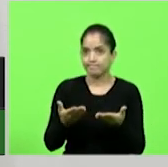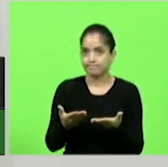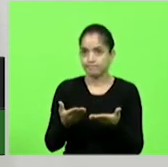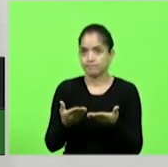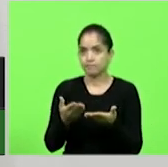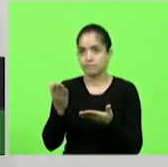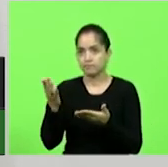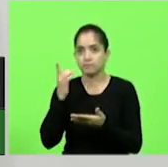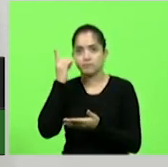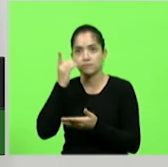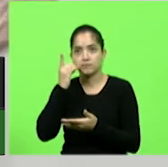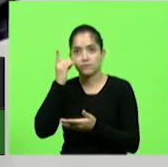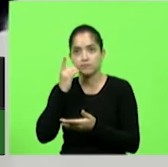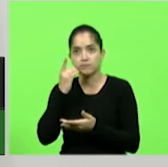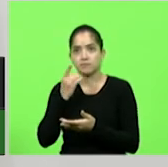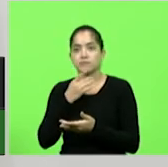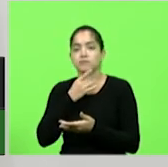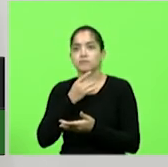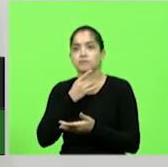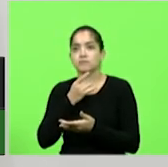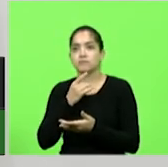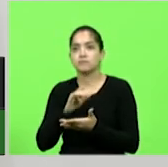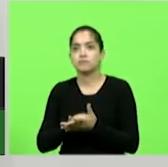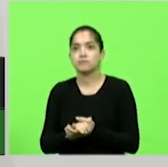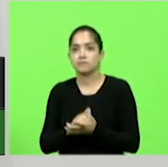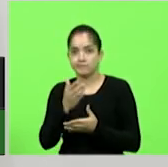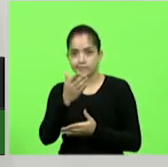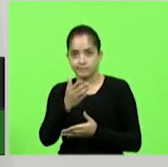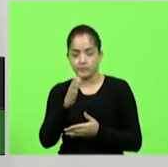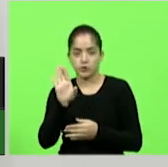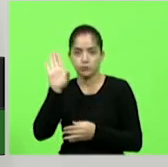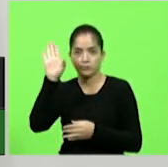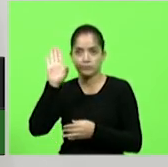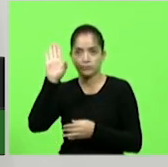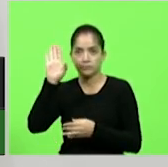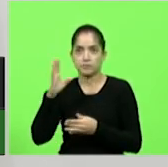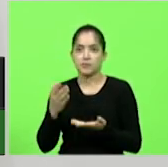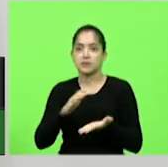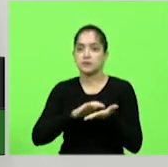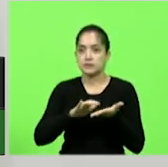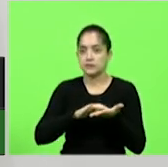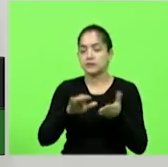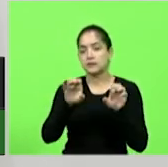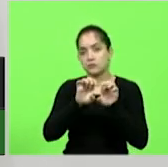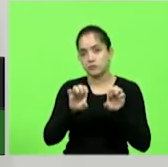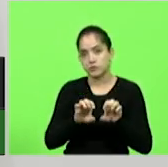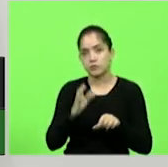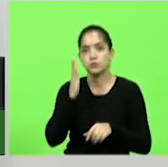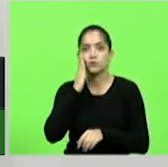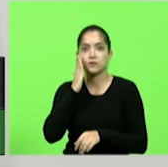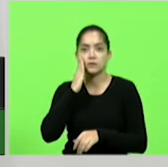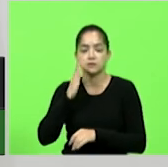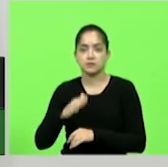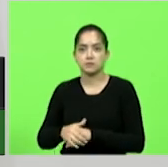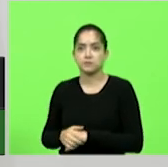está pronto, eu pediria 1 minuto para ouvir o deputado Cobalcini, já foi secretário de infraestrutura, talvez ele saiba onde está a